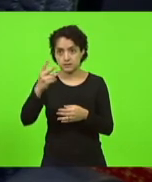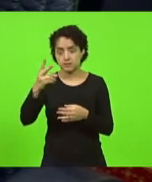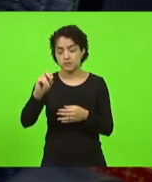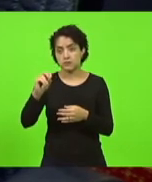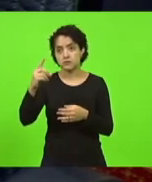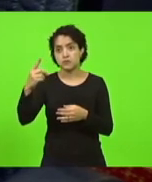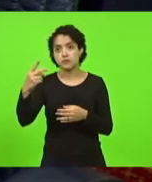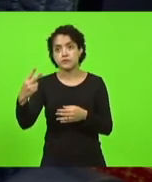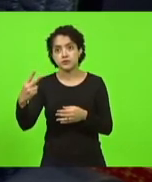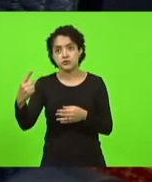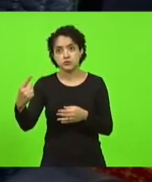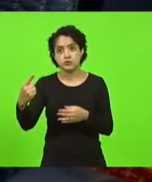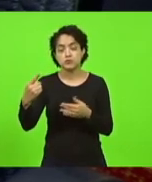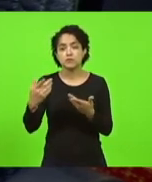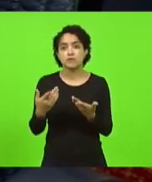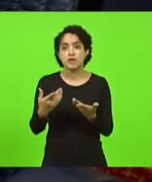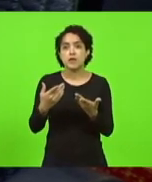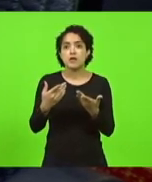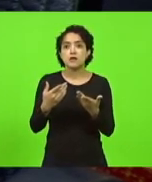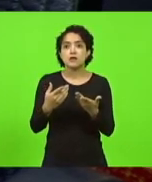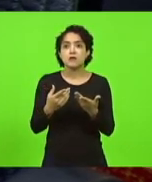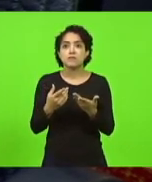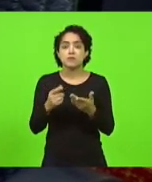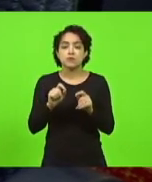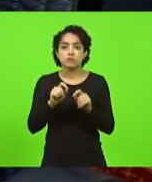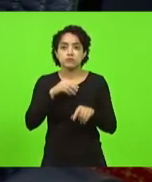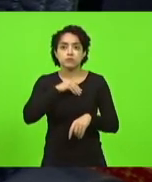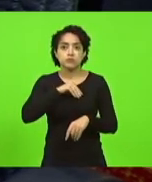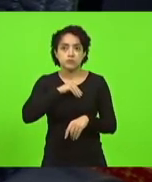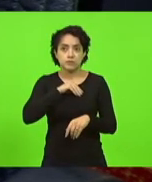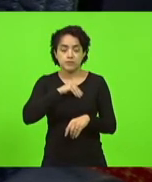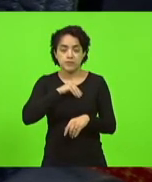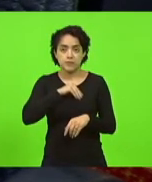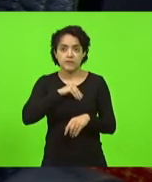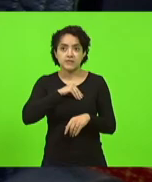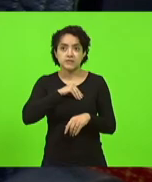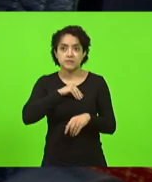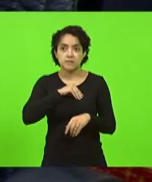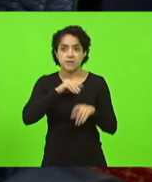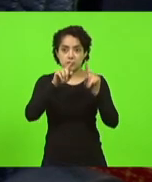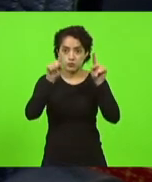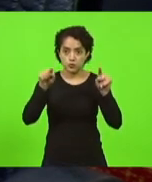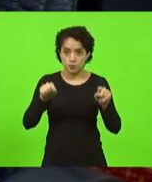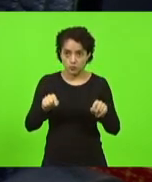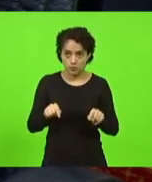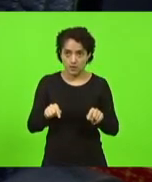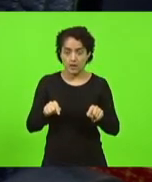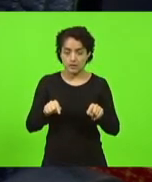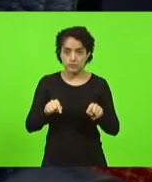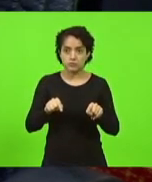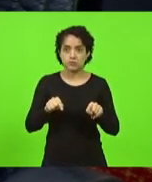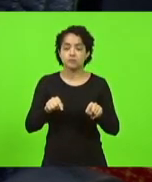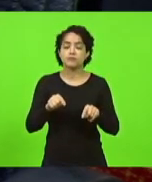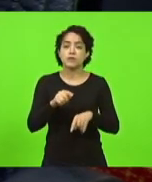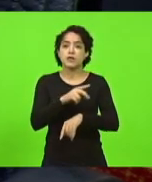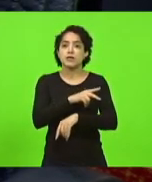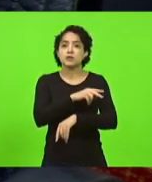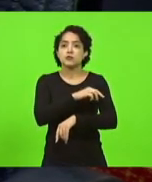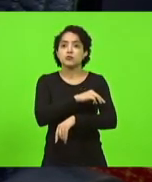PL 035.0/2021, que fixa os valores de vencimento para cargos integrantes do quadro pessoal do Magistério Público